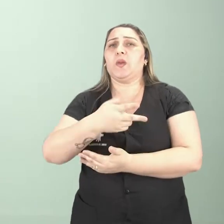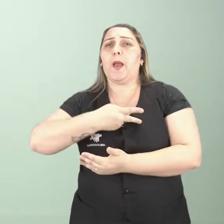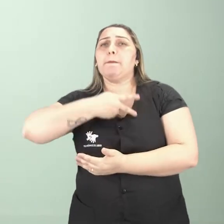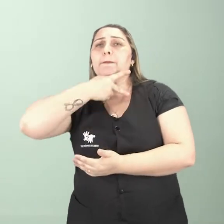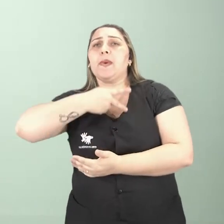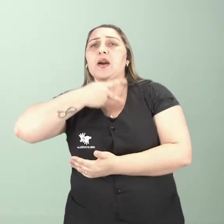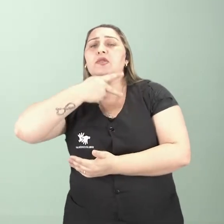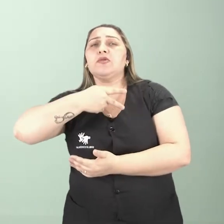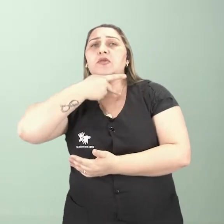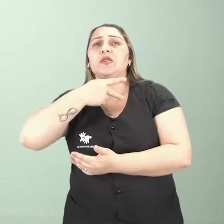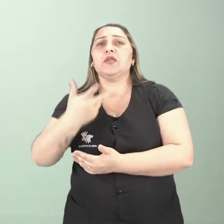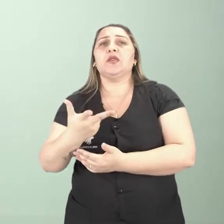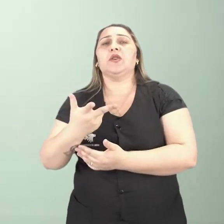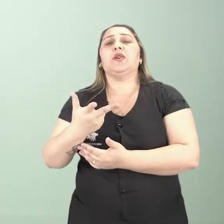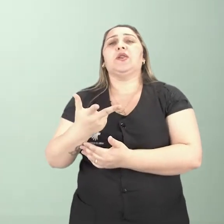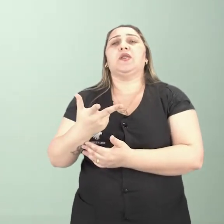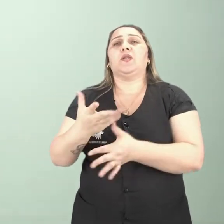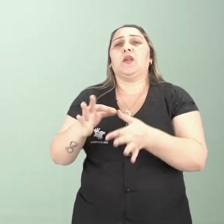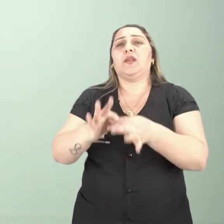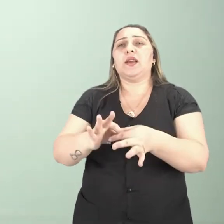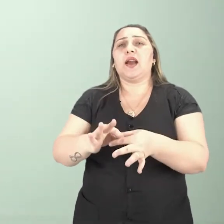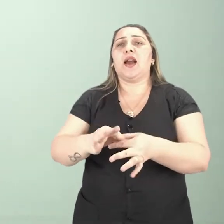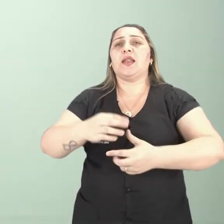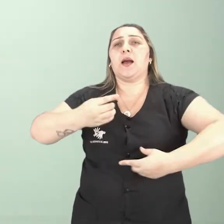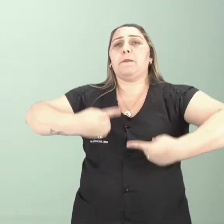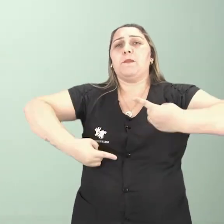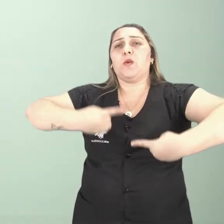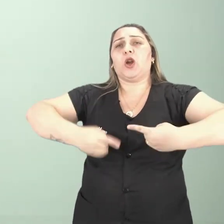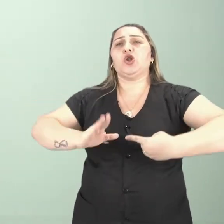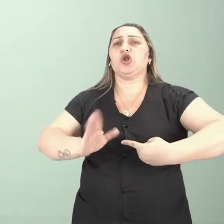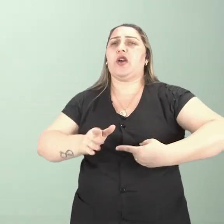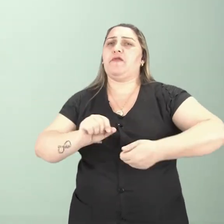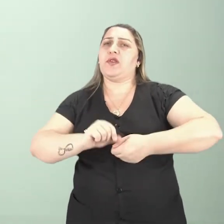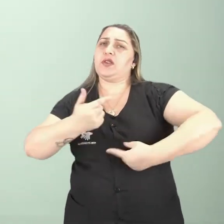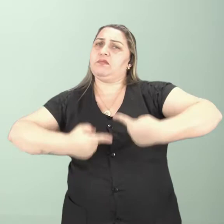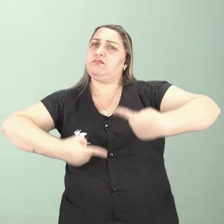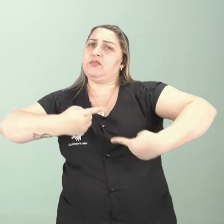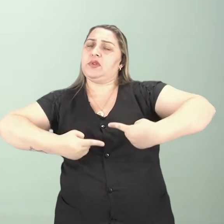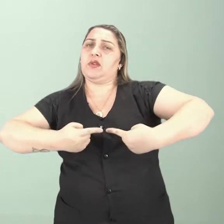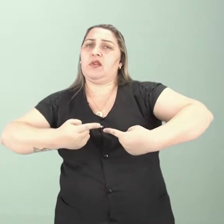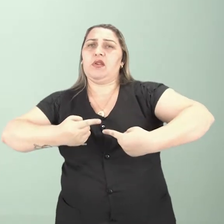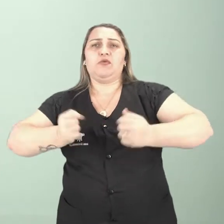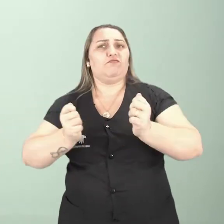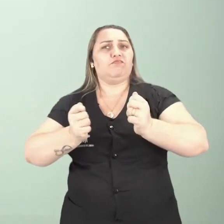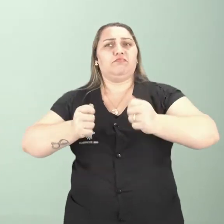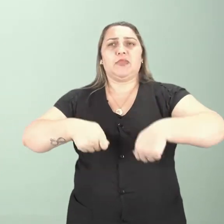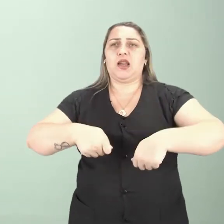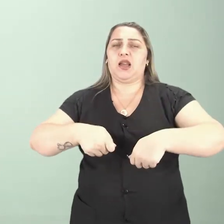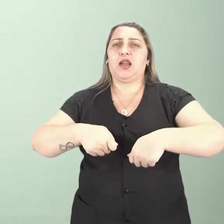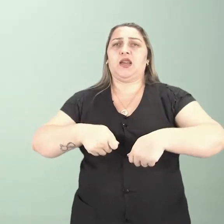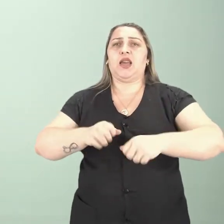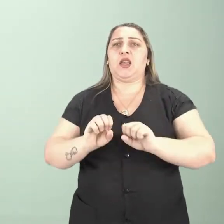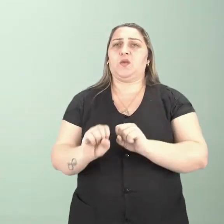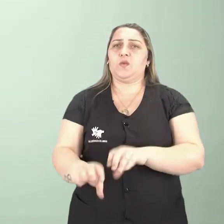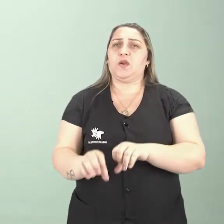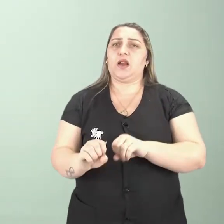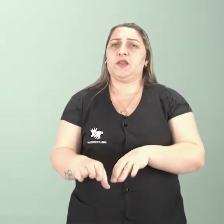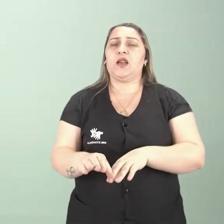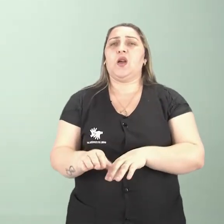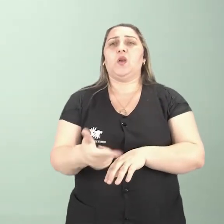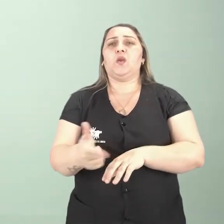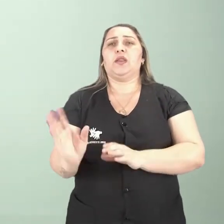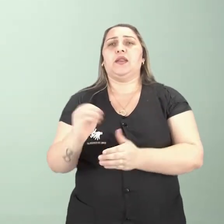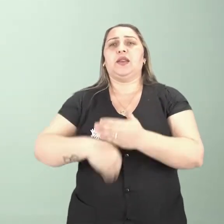e sem viés com a política, eu já estou fazendo política. Então, é impossível que a a educação não